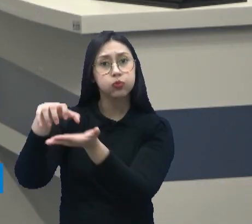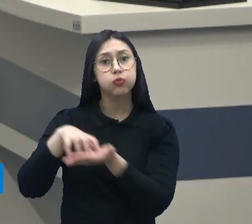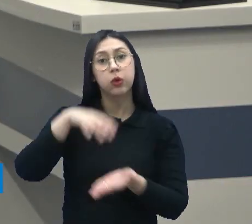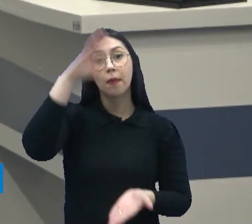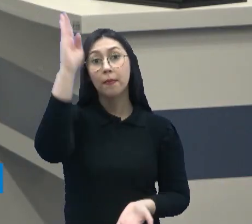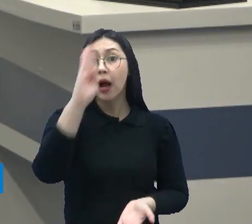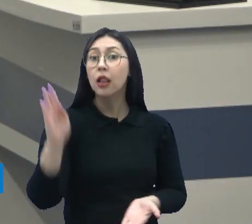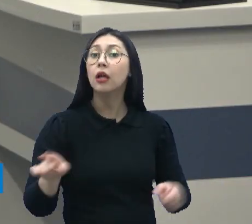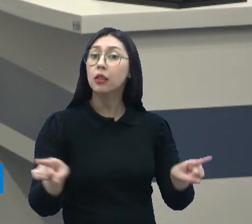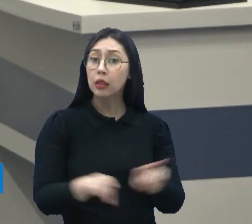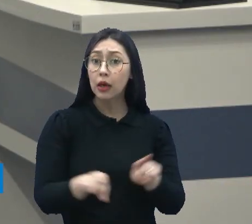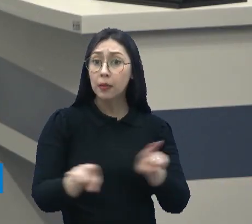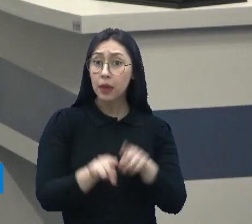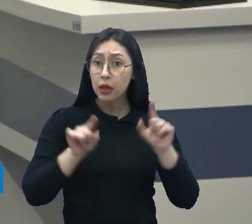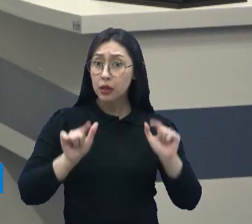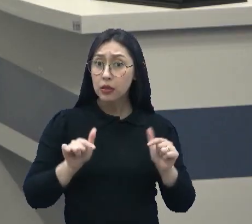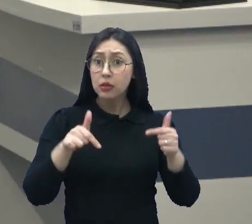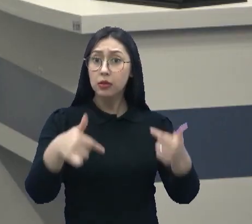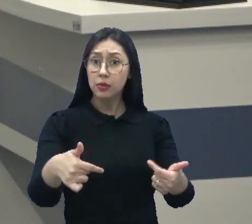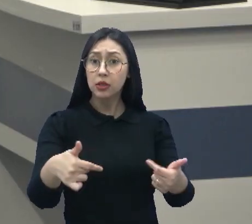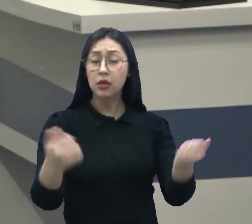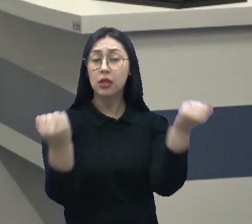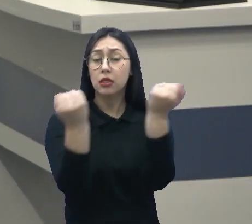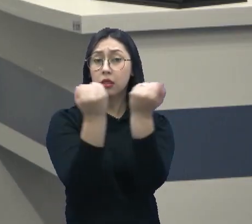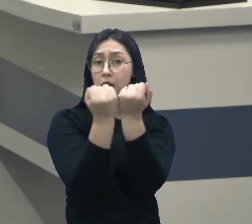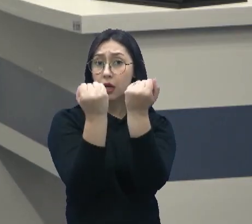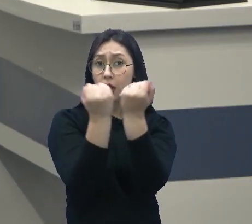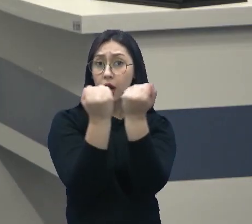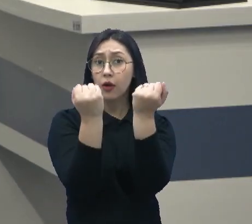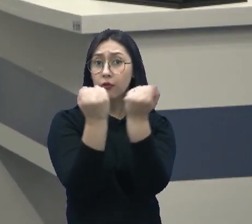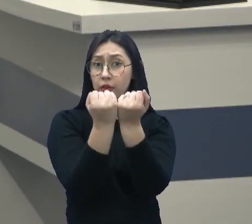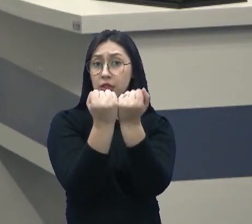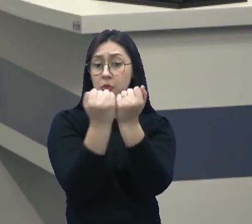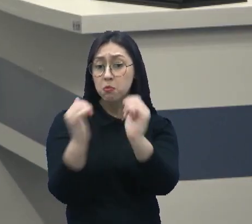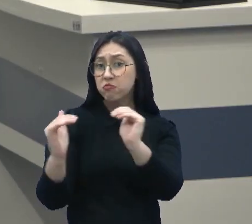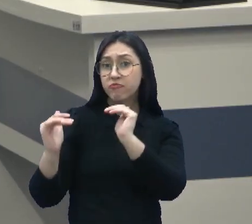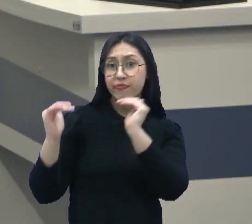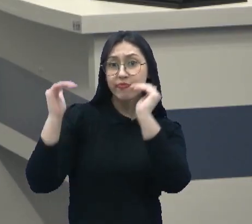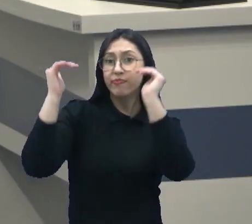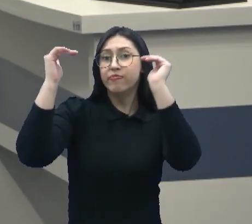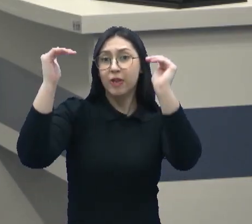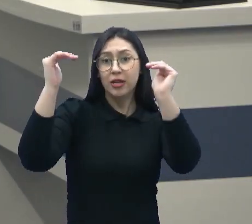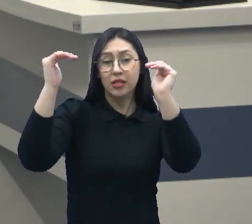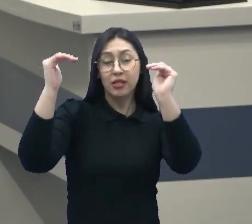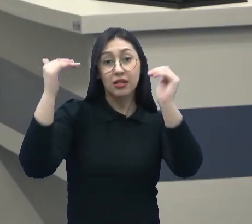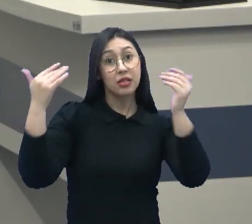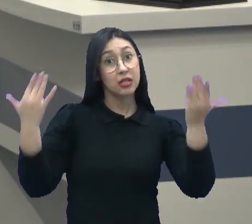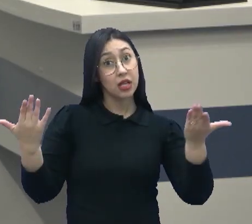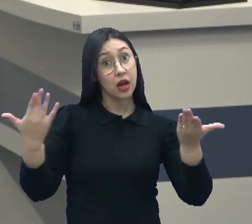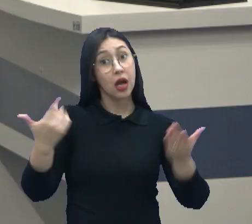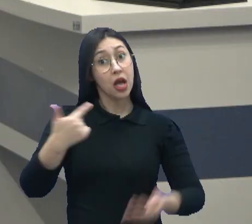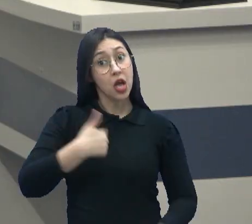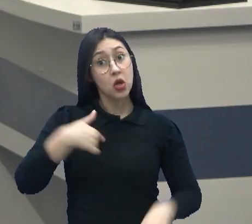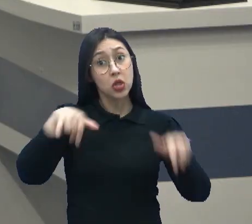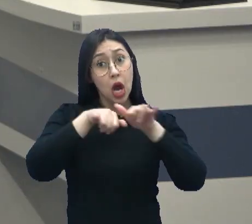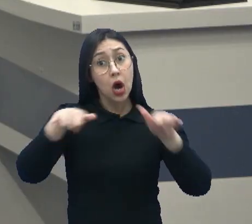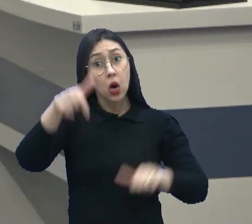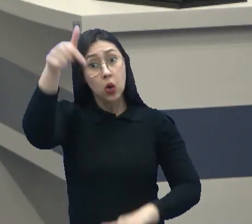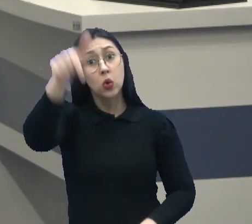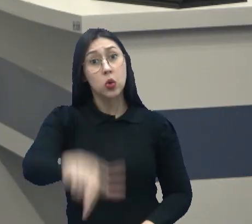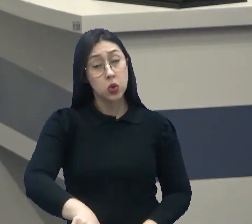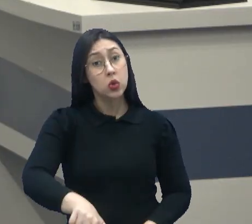se posicionaram em defesa da soberania. Então, eu estou aqui reafirmando